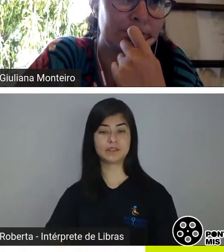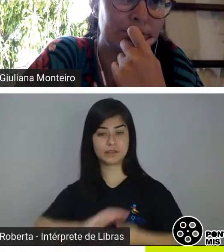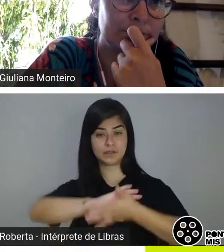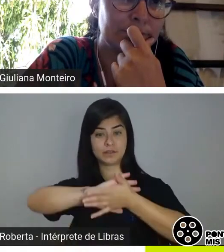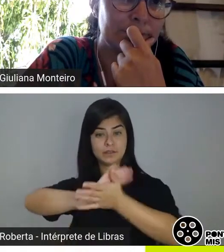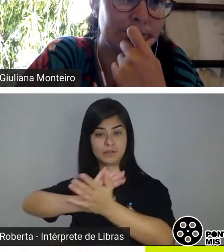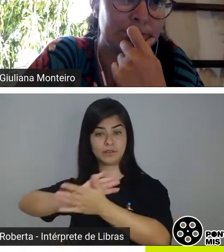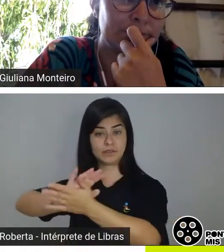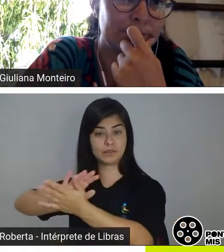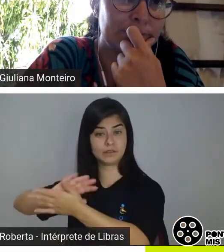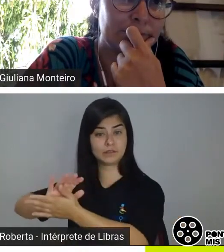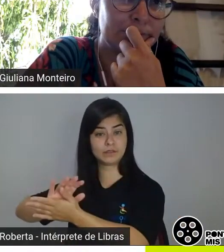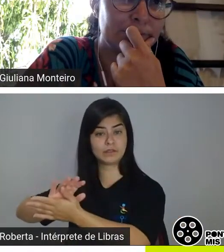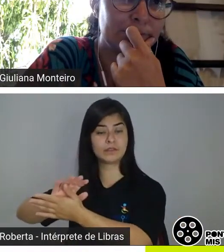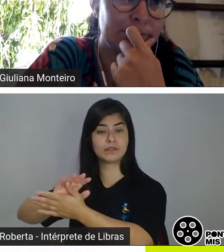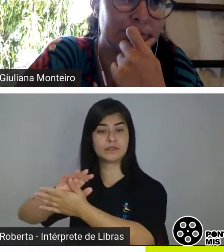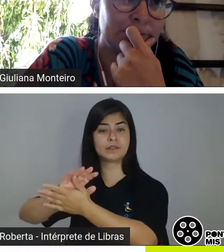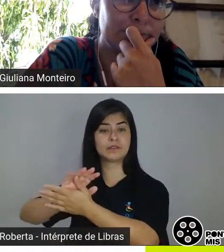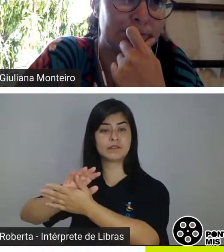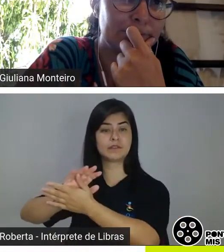destruição